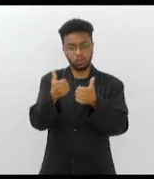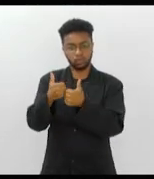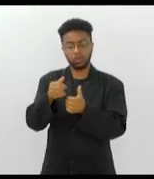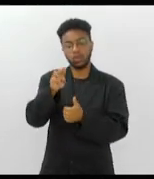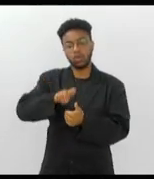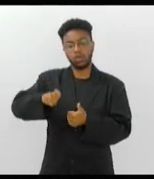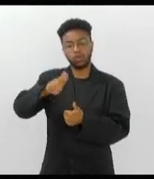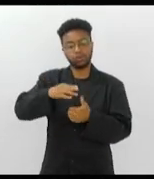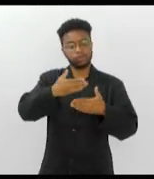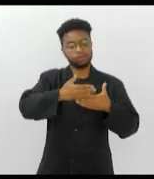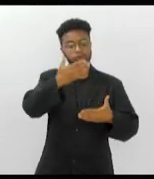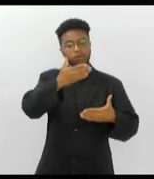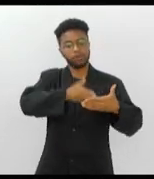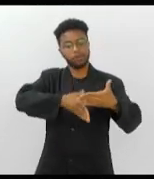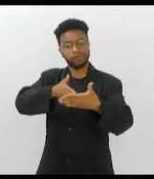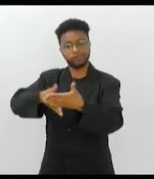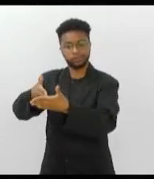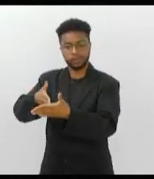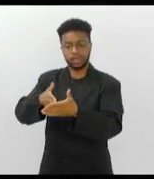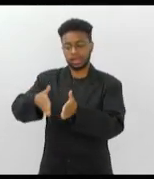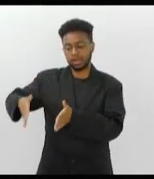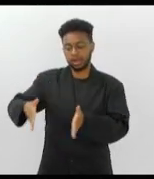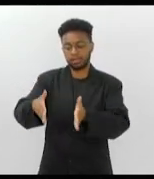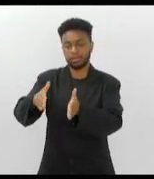do Itaiangá.